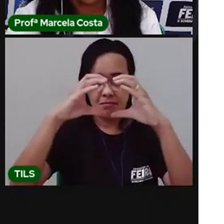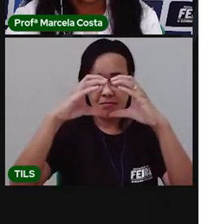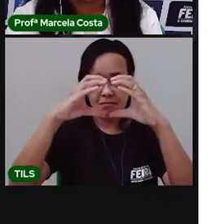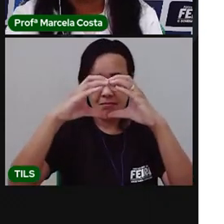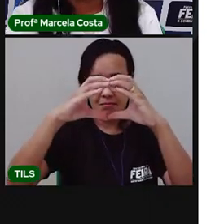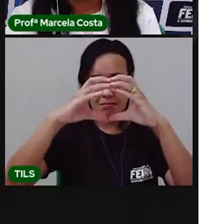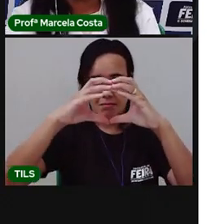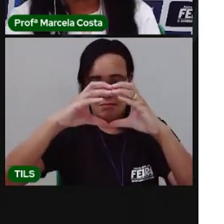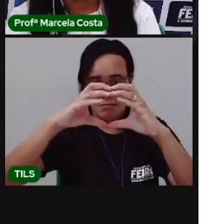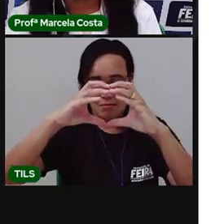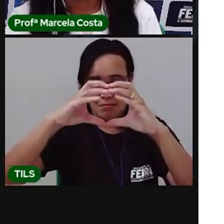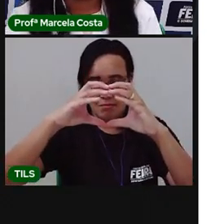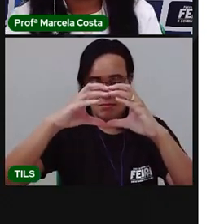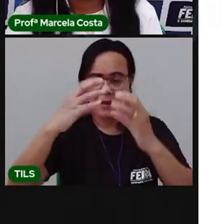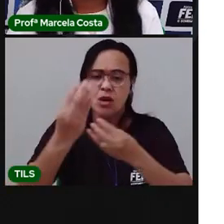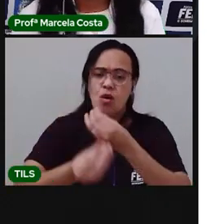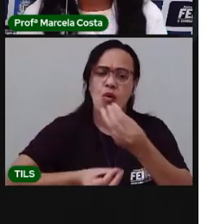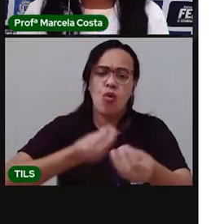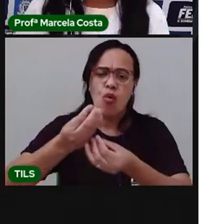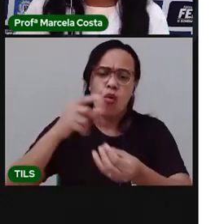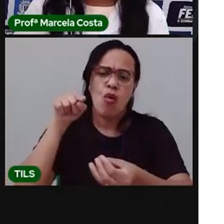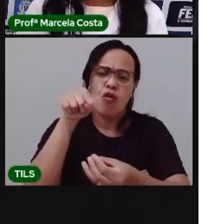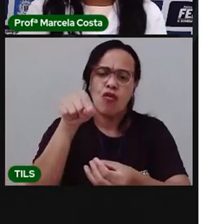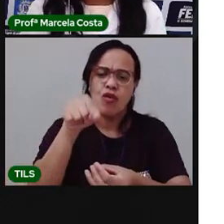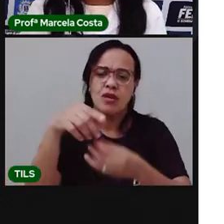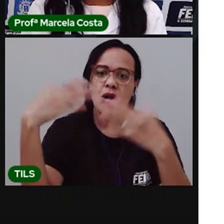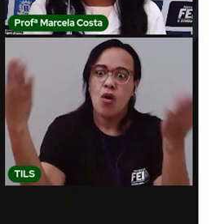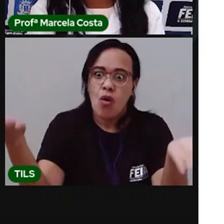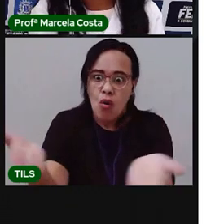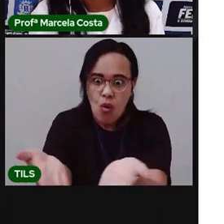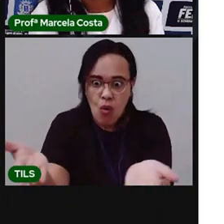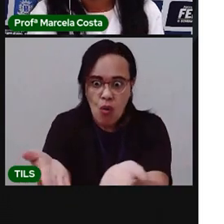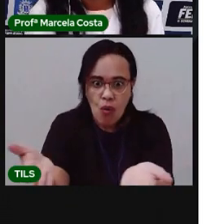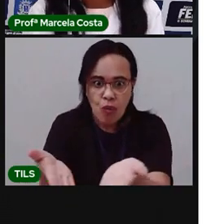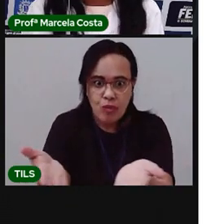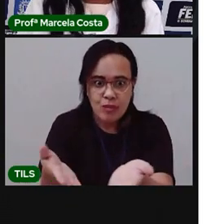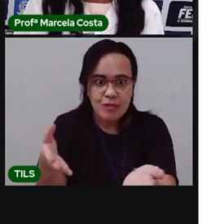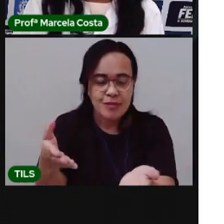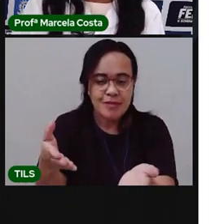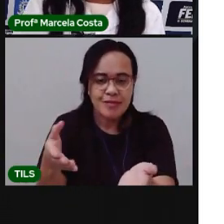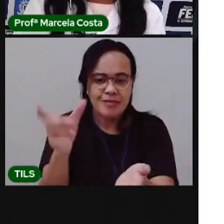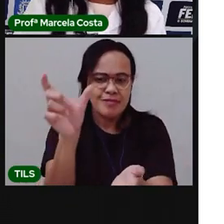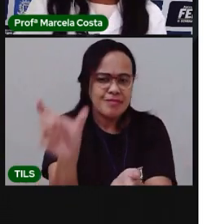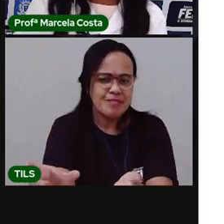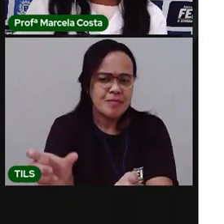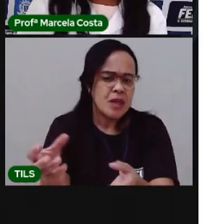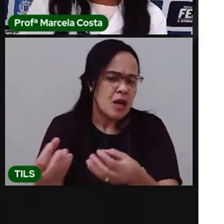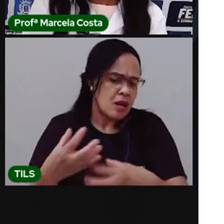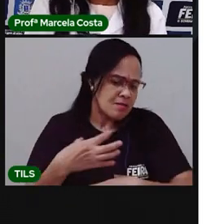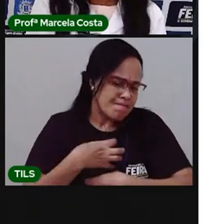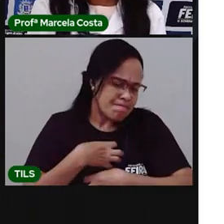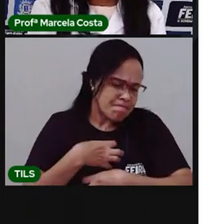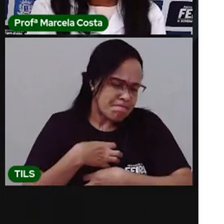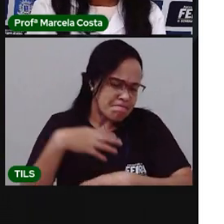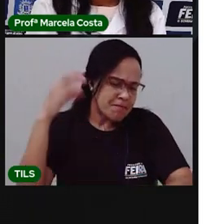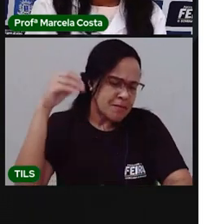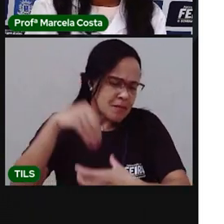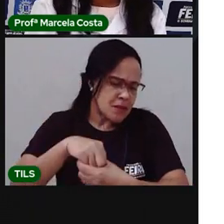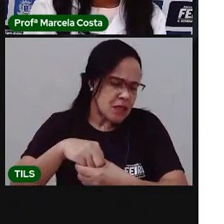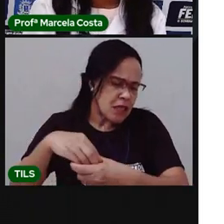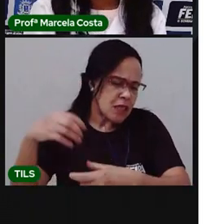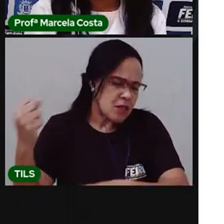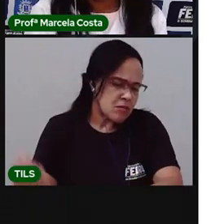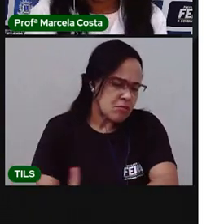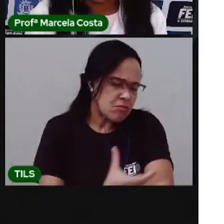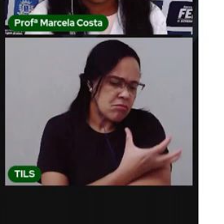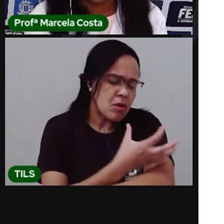vendo? Como é que você está se sentindo nesse momento? Capricha aí, faz um desenho bonito.